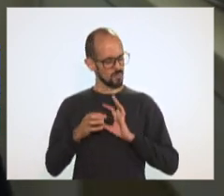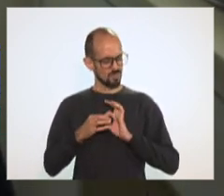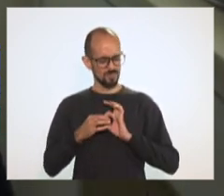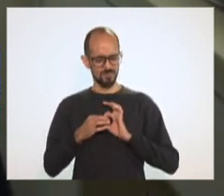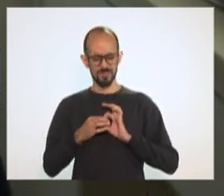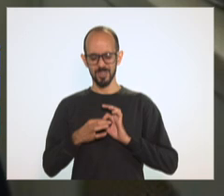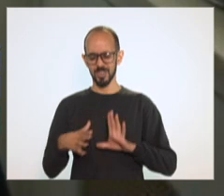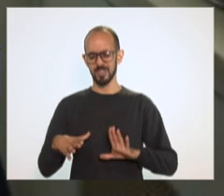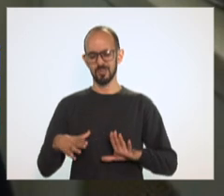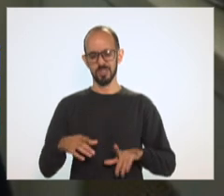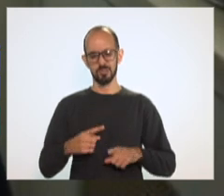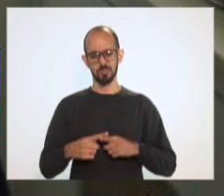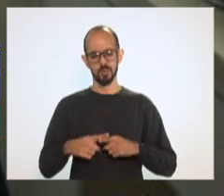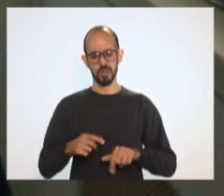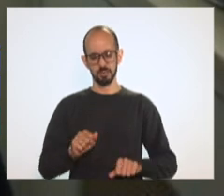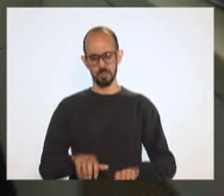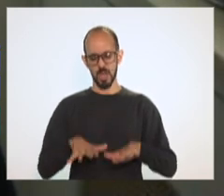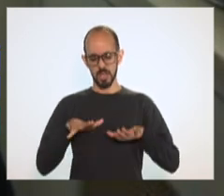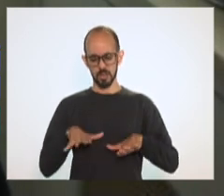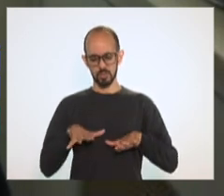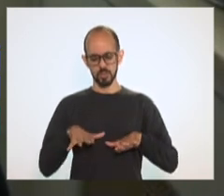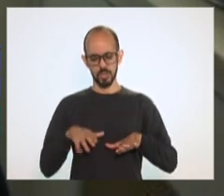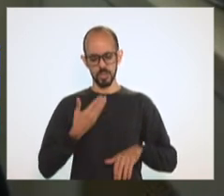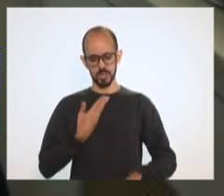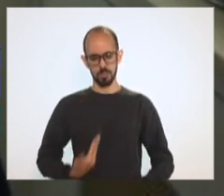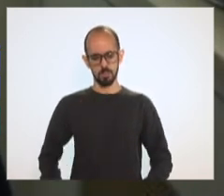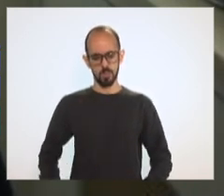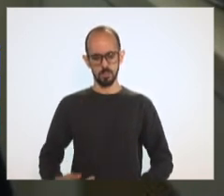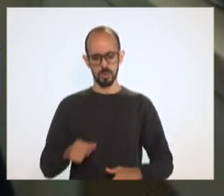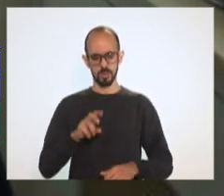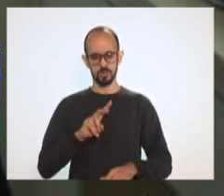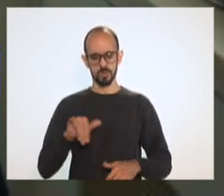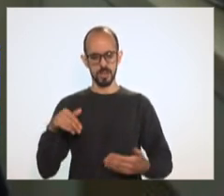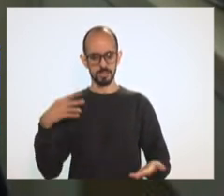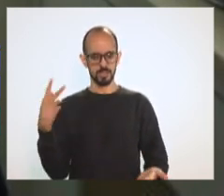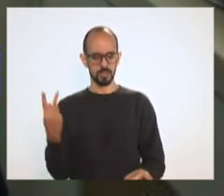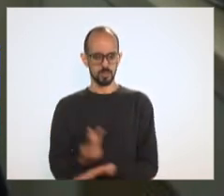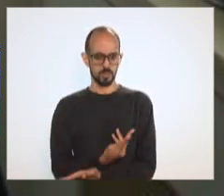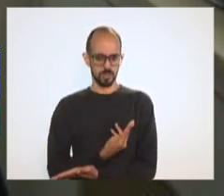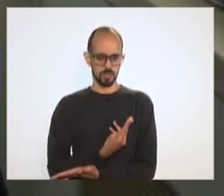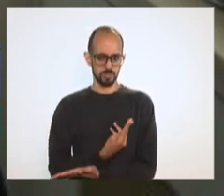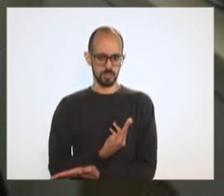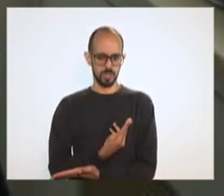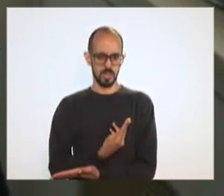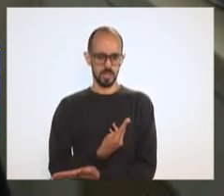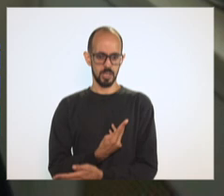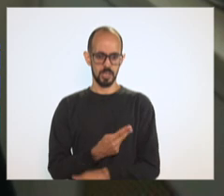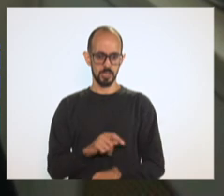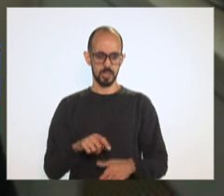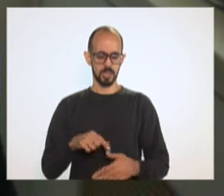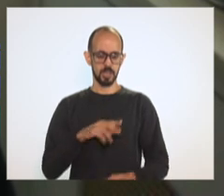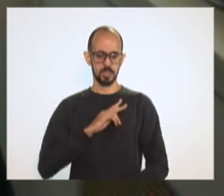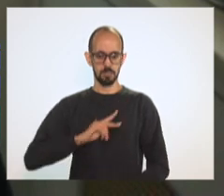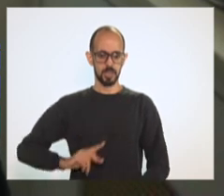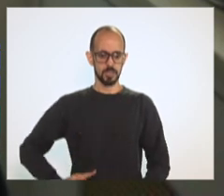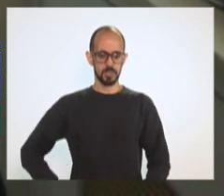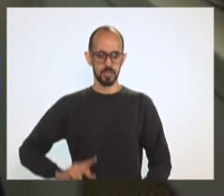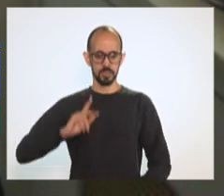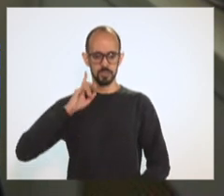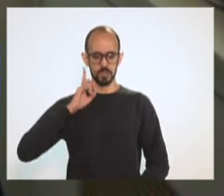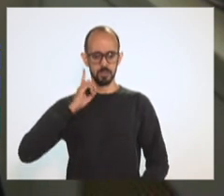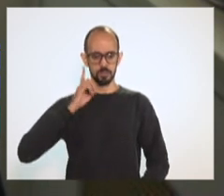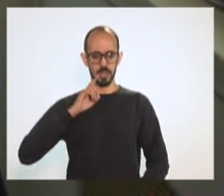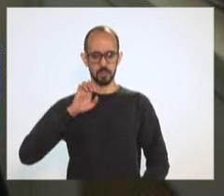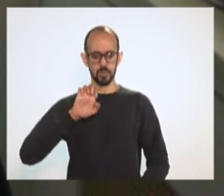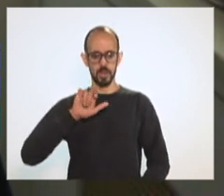na audiência pública que será realizado presidida pelo deputado Eleomar Coelho que é o presidente da